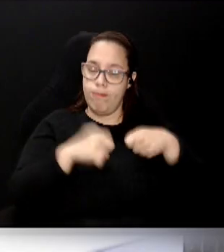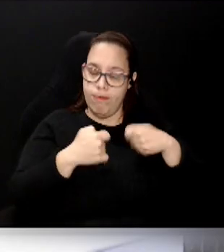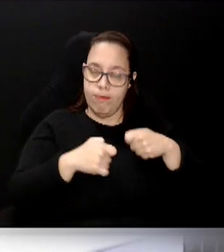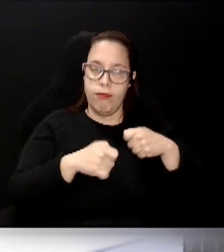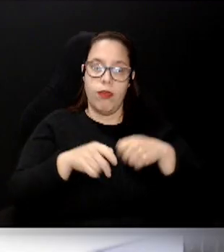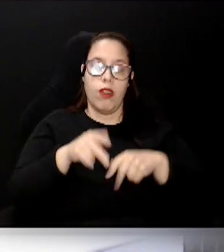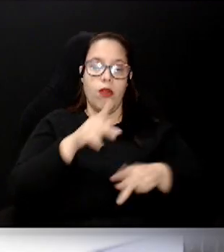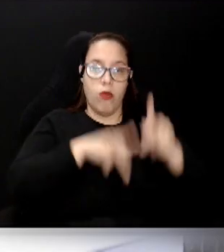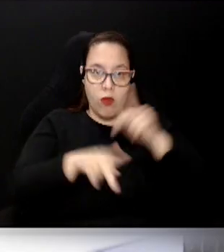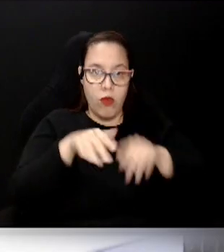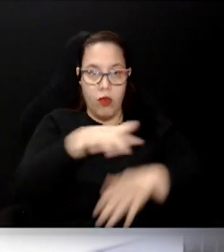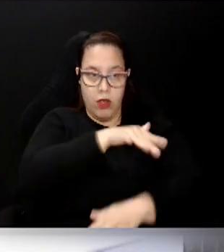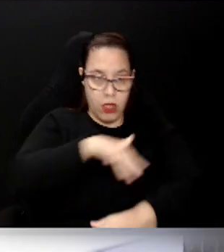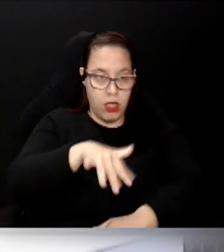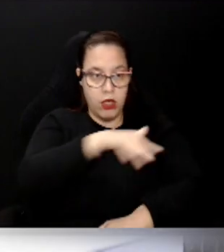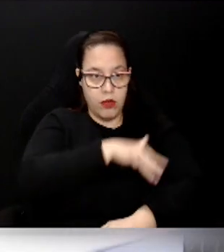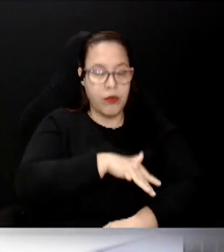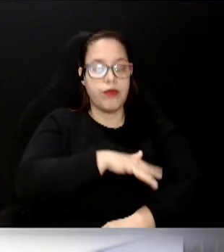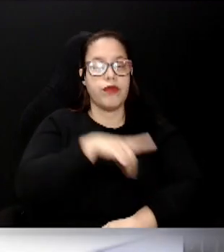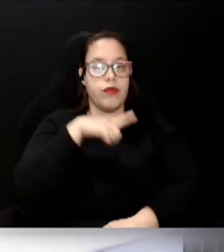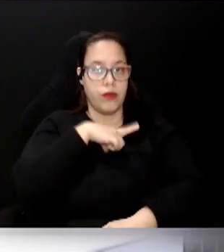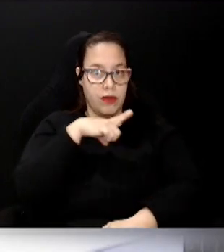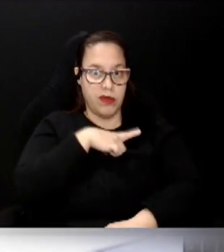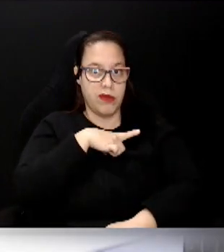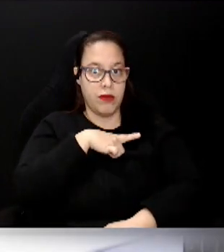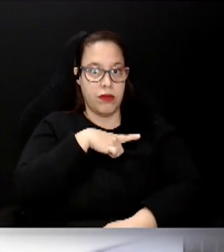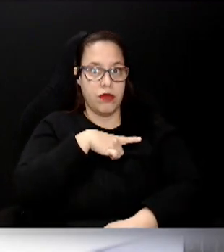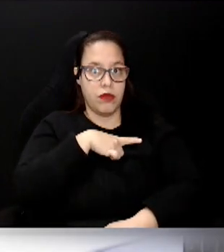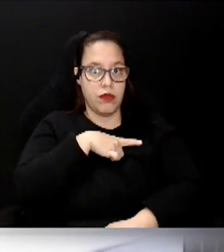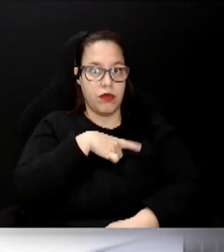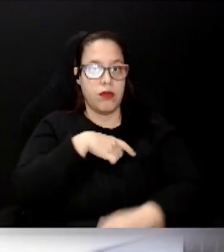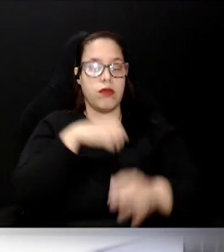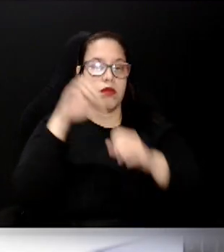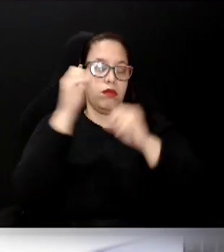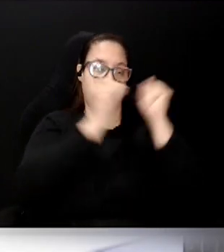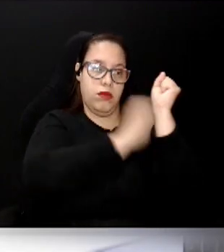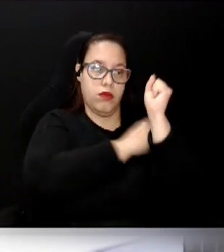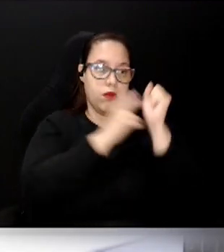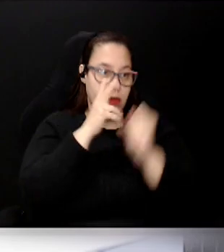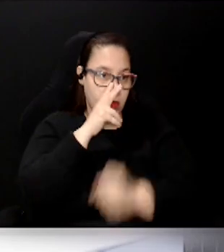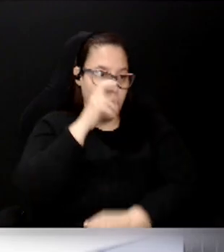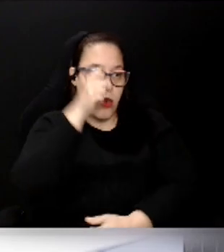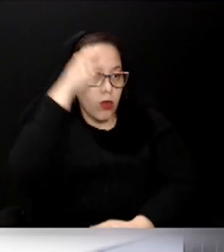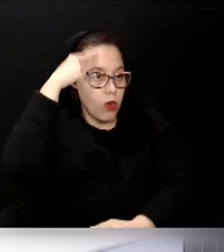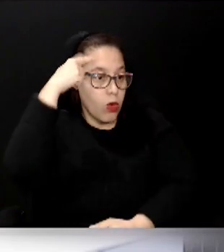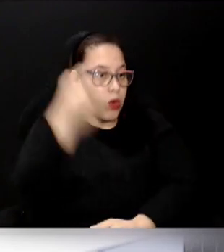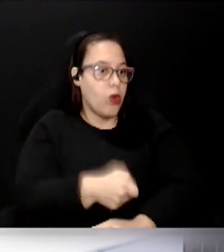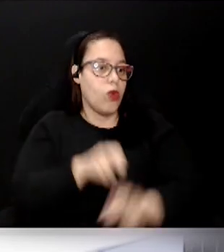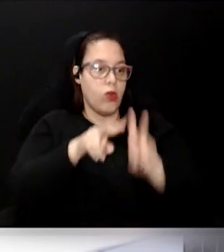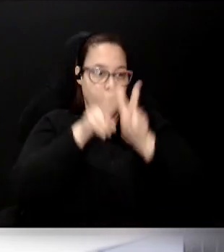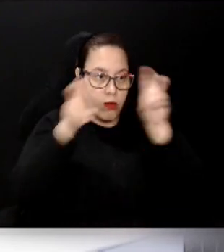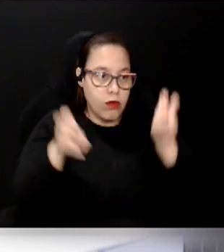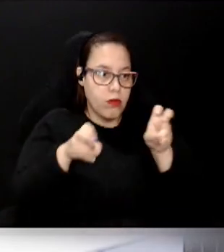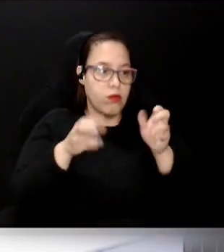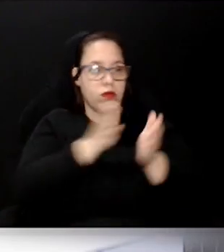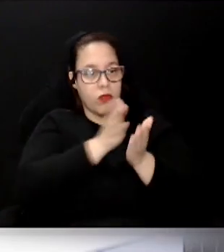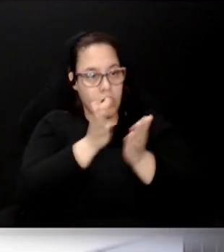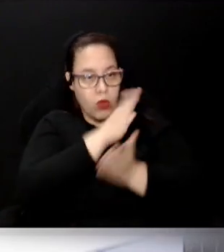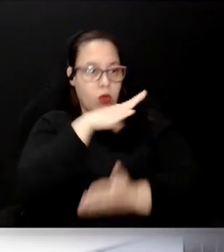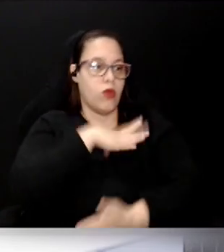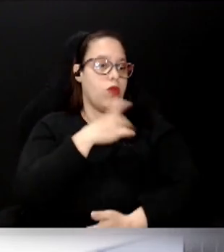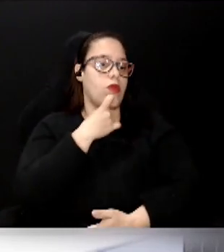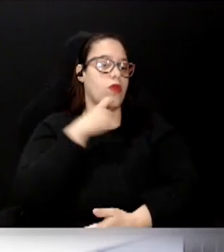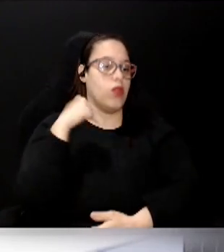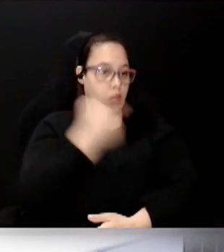região para que a gente tenha empoderamento de forma a decidir sobre os rumos das cidades, das nossas cidades, da